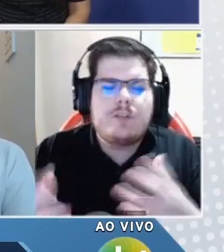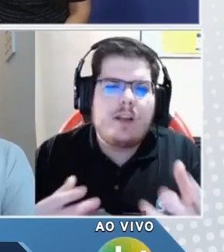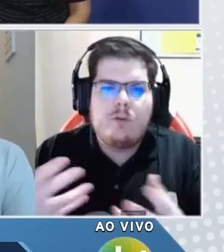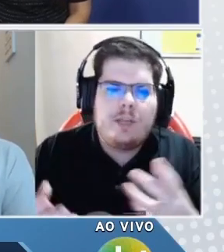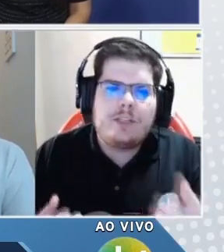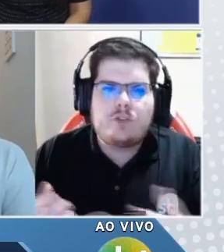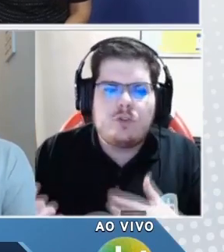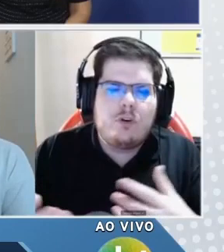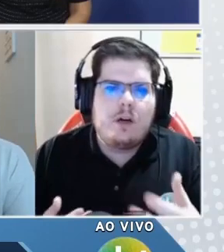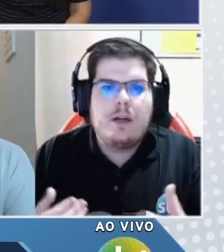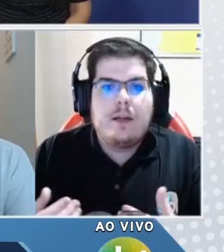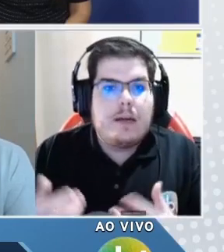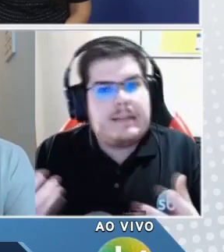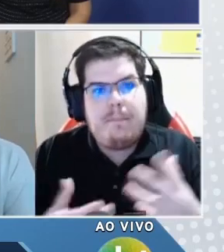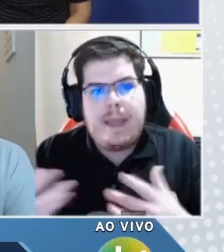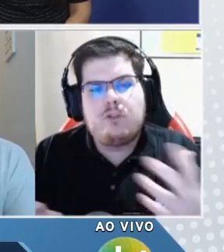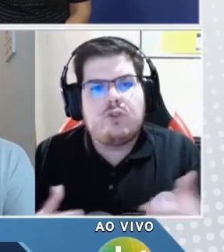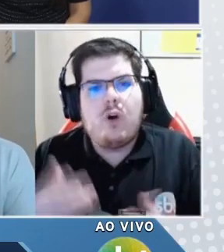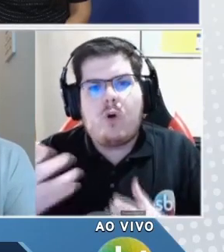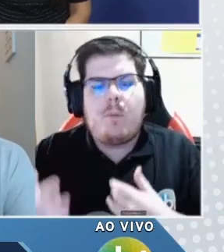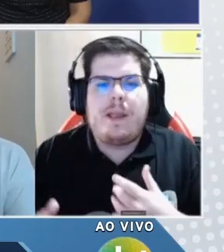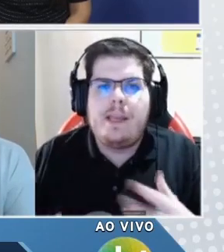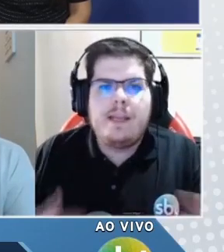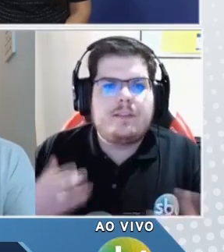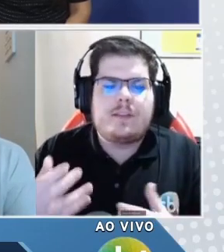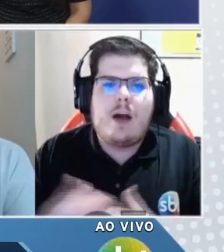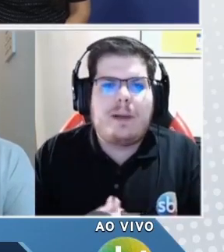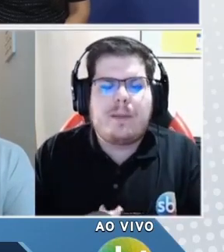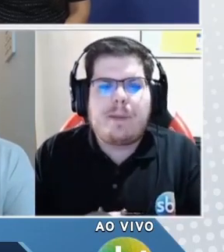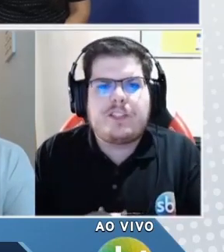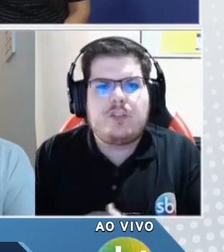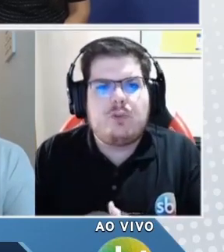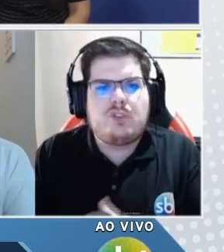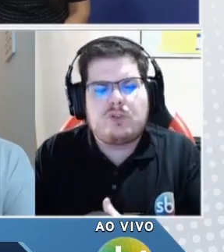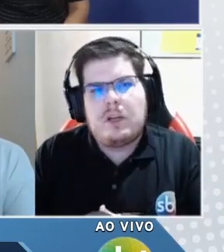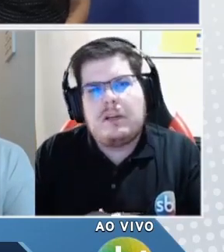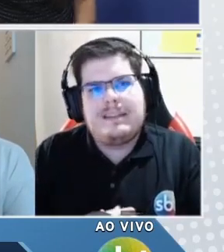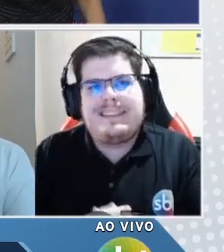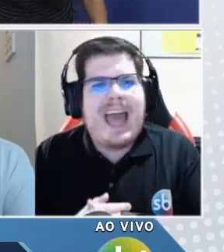o Vasco teve ali um início até bem no jogo com o Benítez e sim, tal, mas verdade.